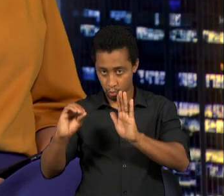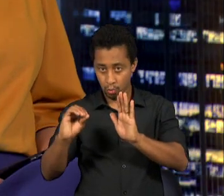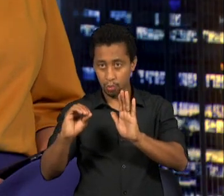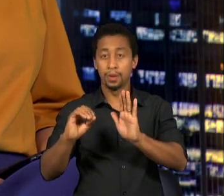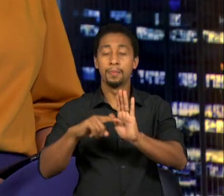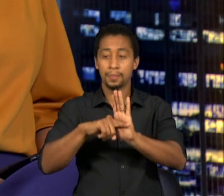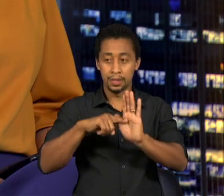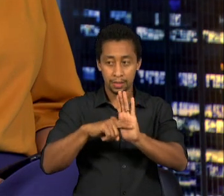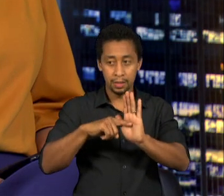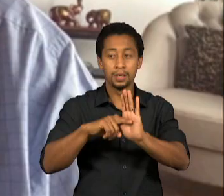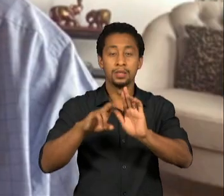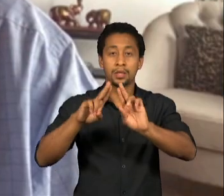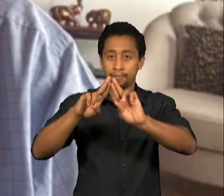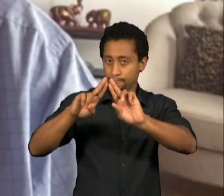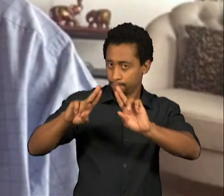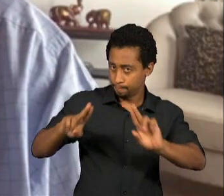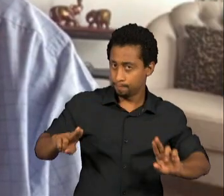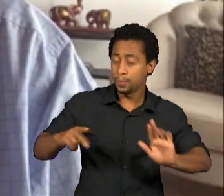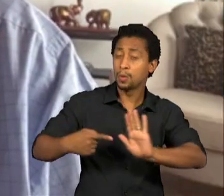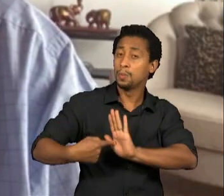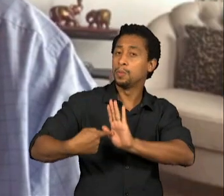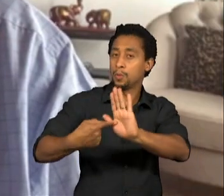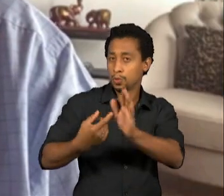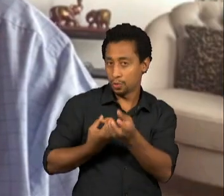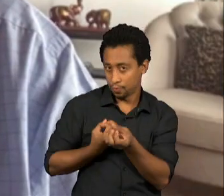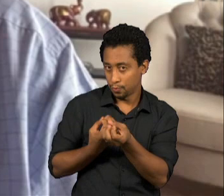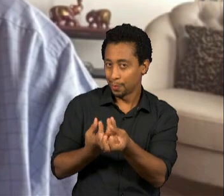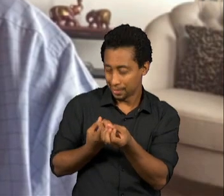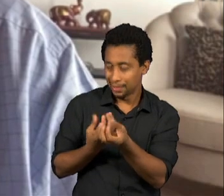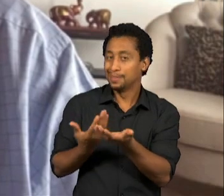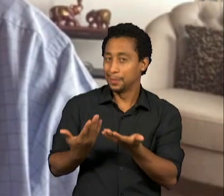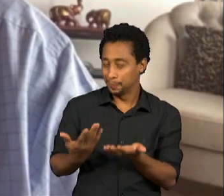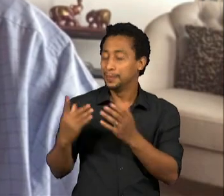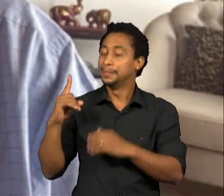né? Isso daí sangra muito